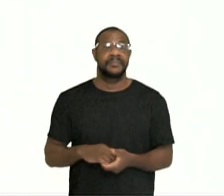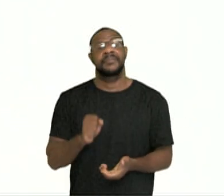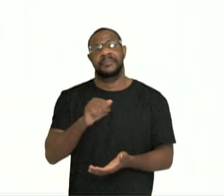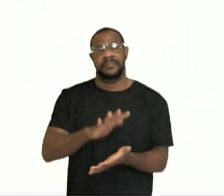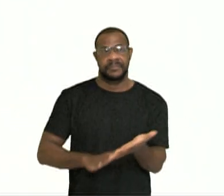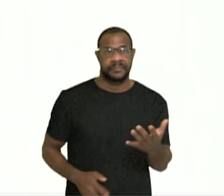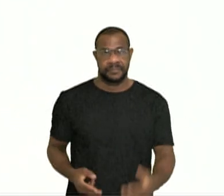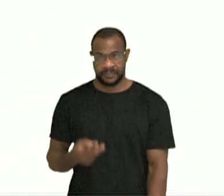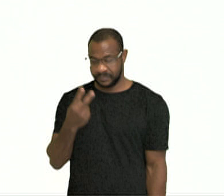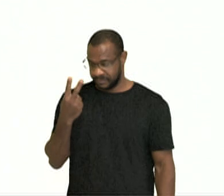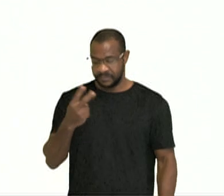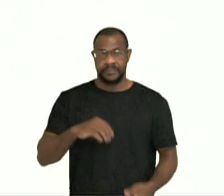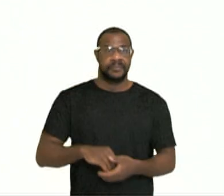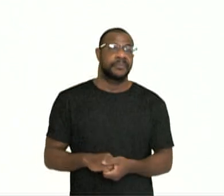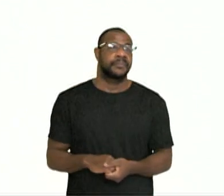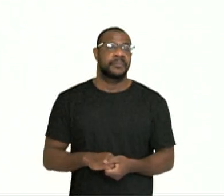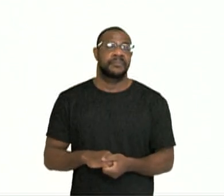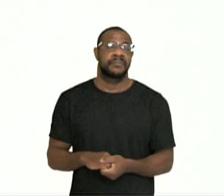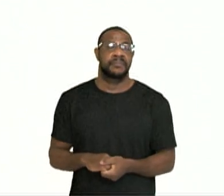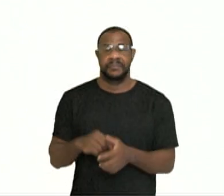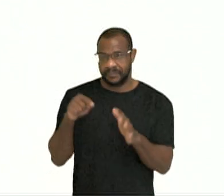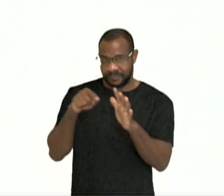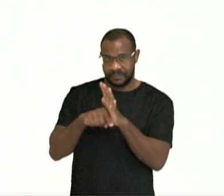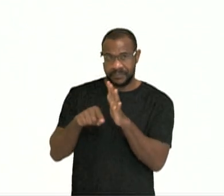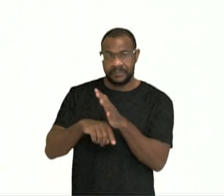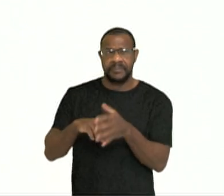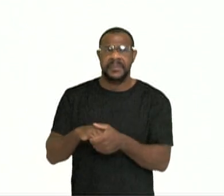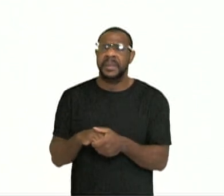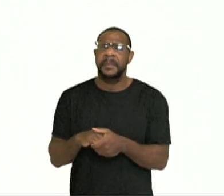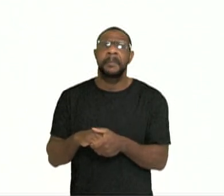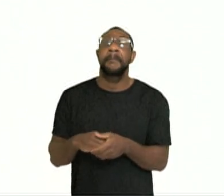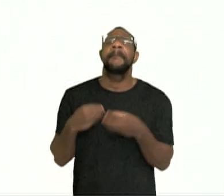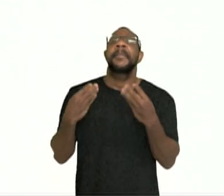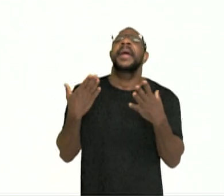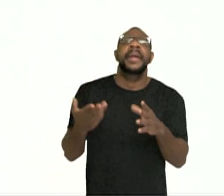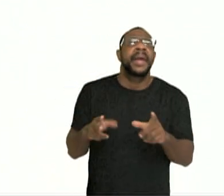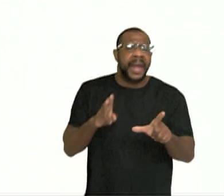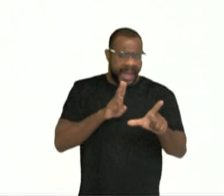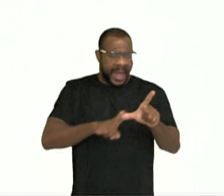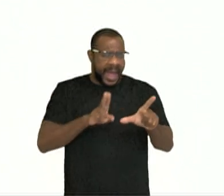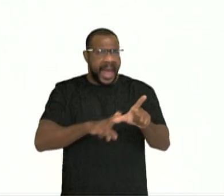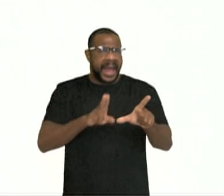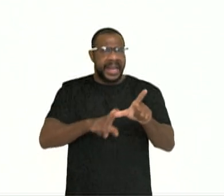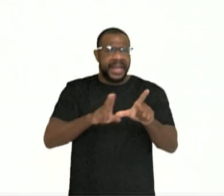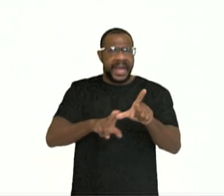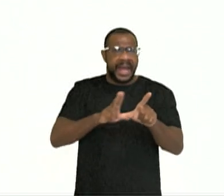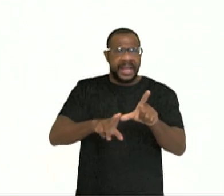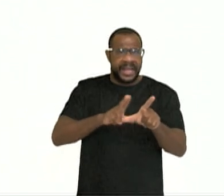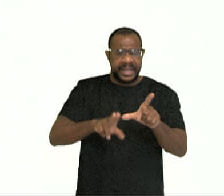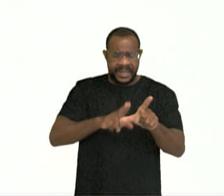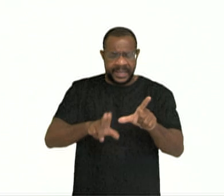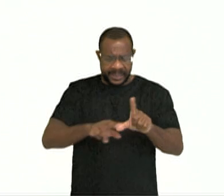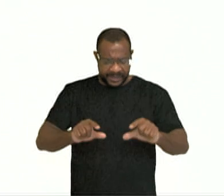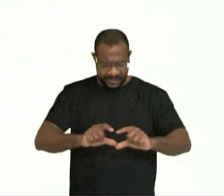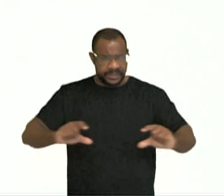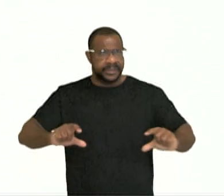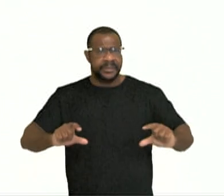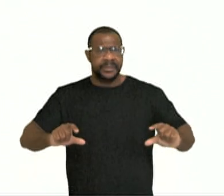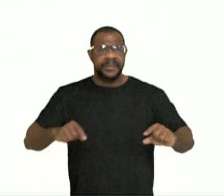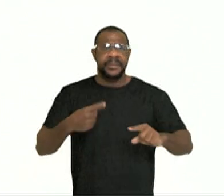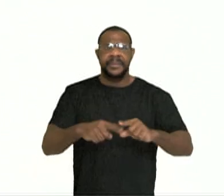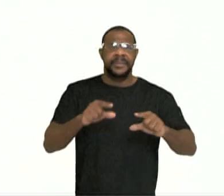Atividade número 2. Então observe a perguntinha. Para que serve a legenda na parte inferior deste gráfico aqui? Já